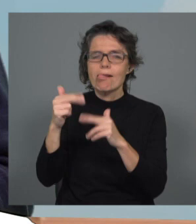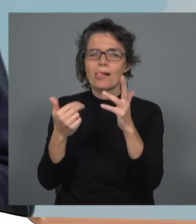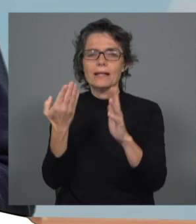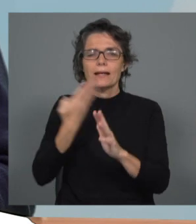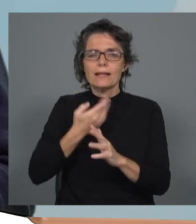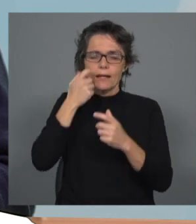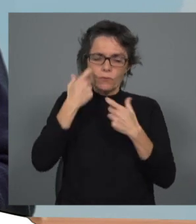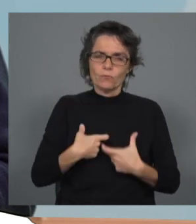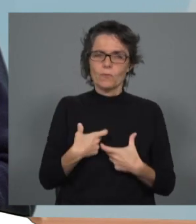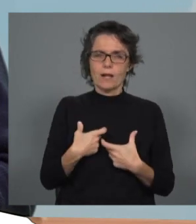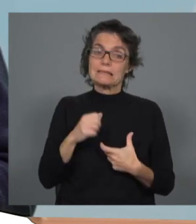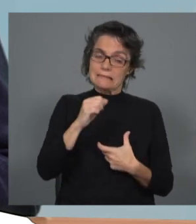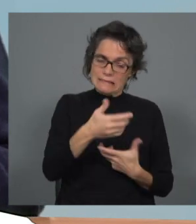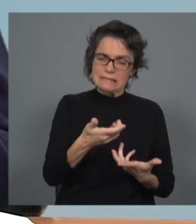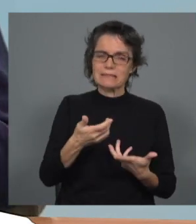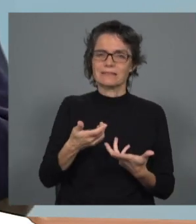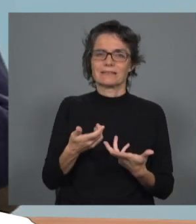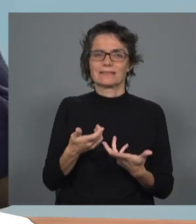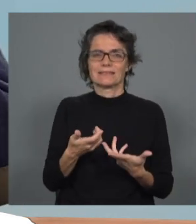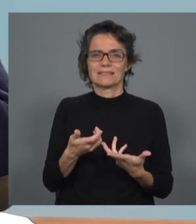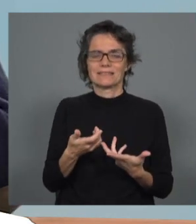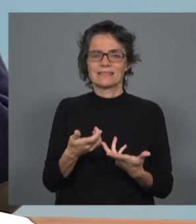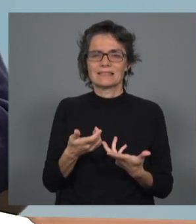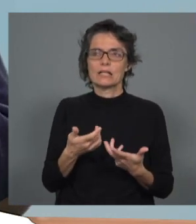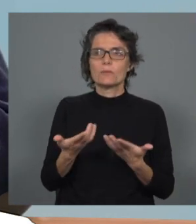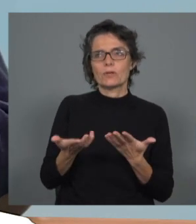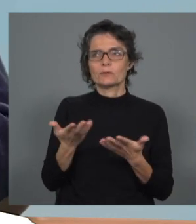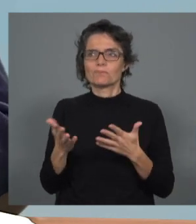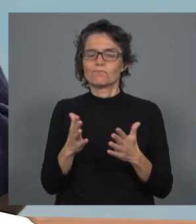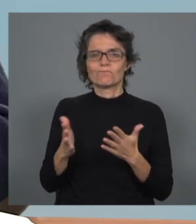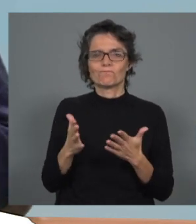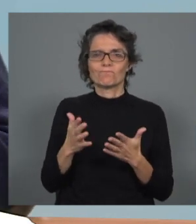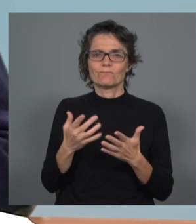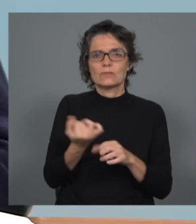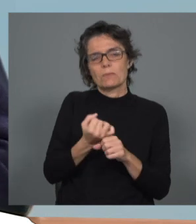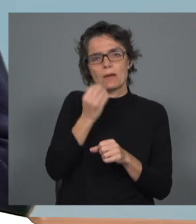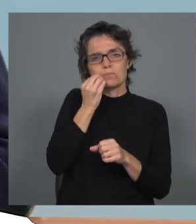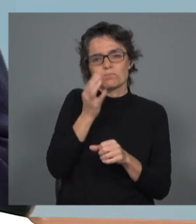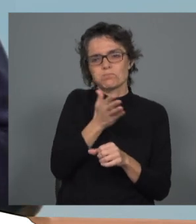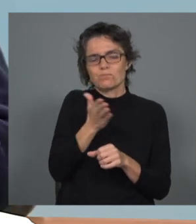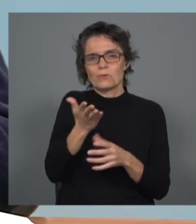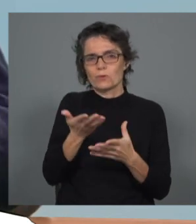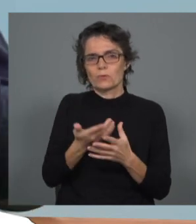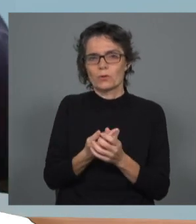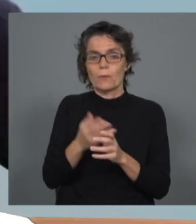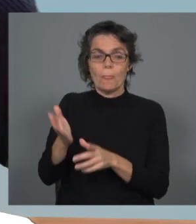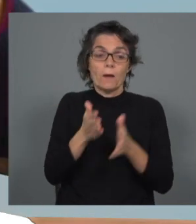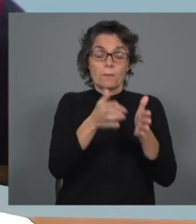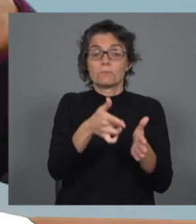Portanto, temos estas duas Por um